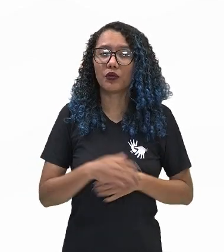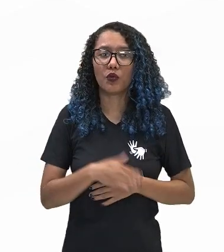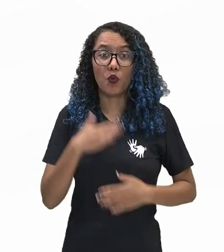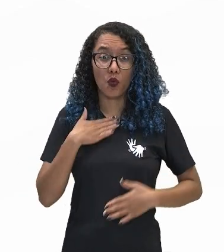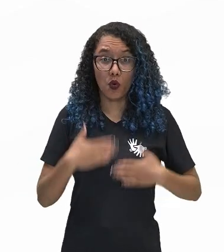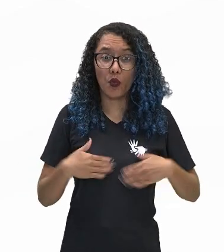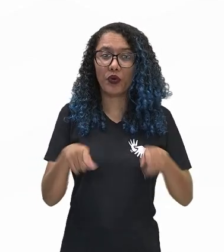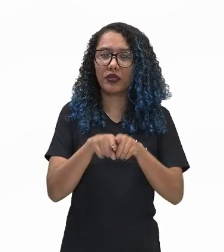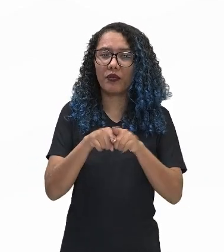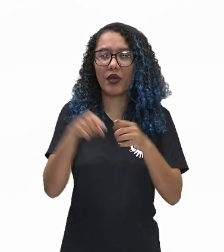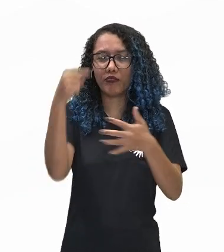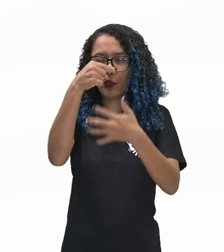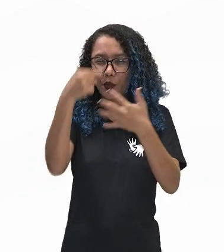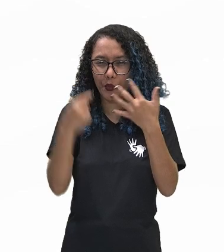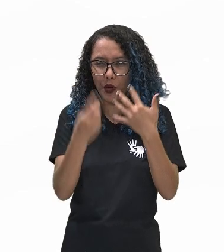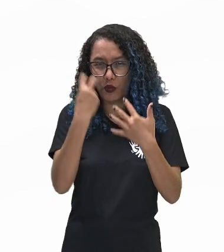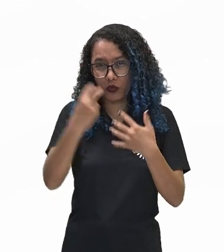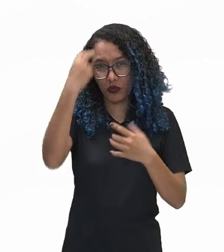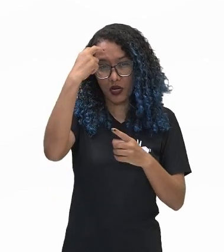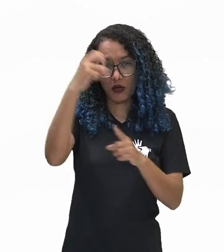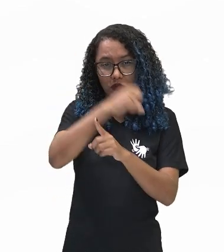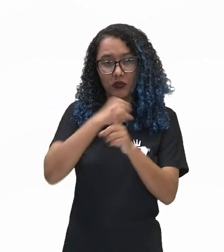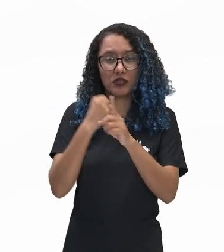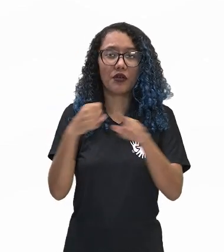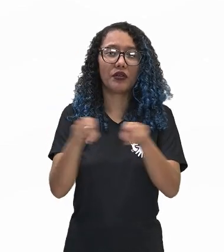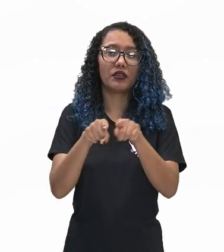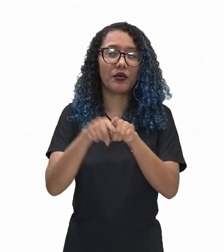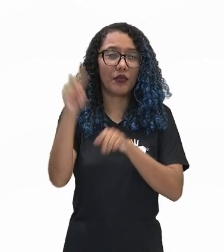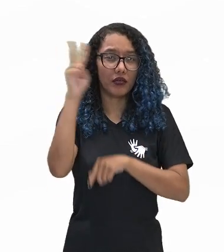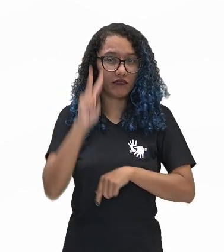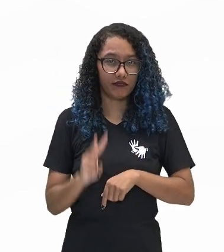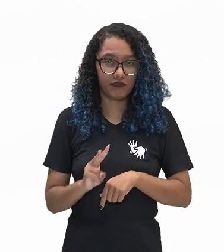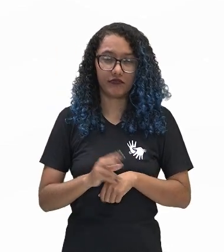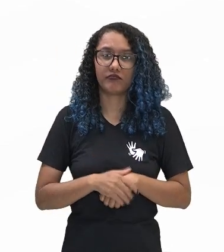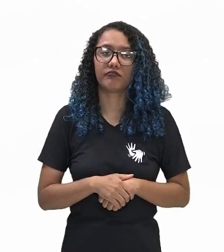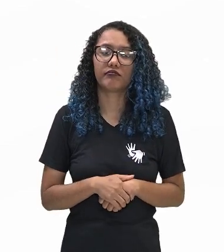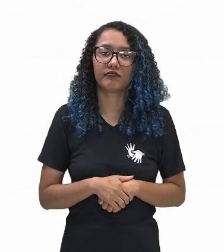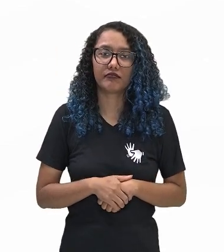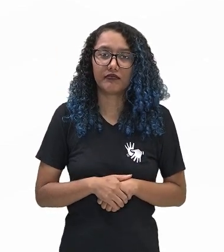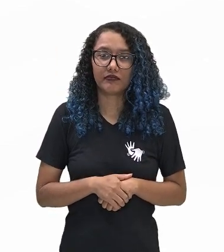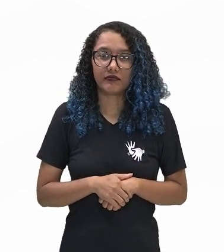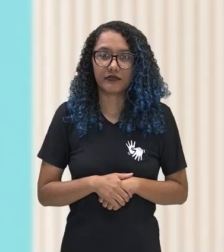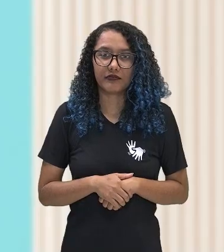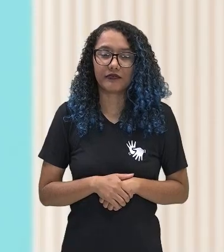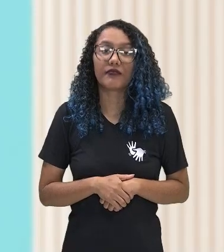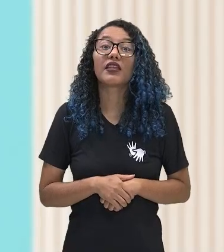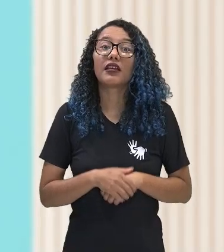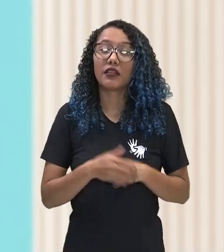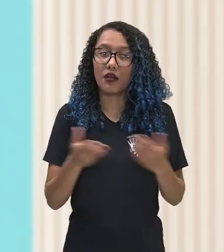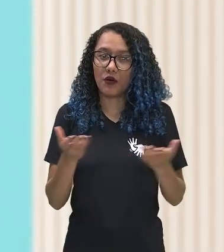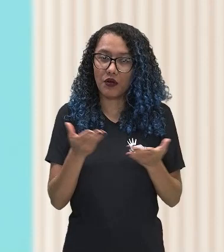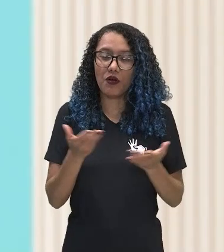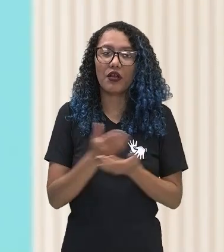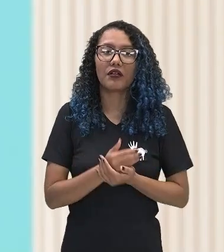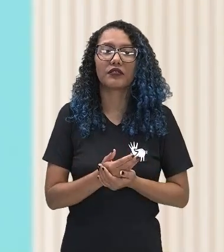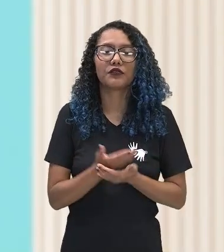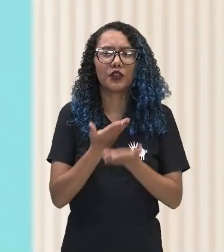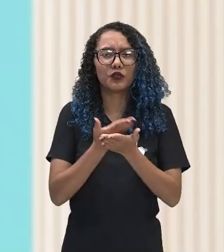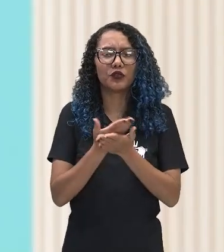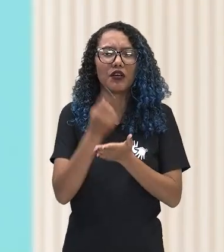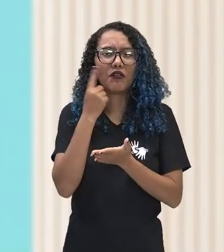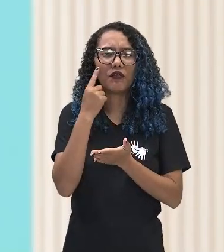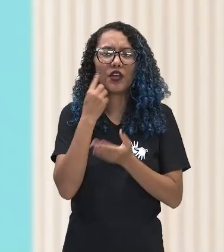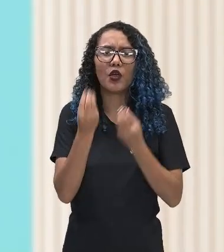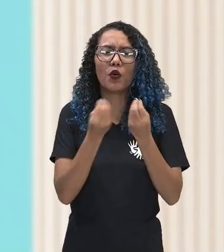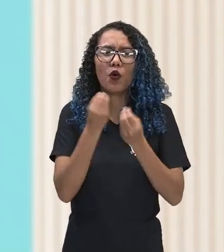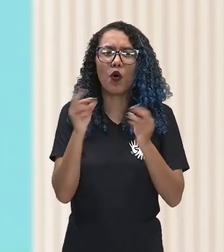o corpo e seu repertório cultural social e histórico Então vamos lá gente vamos ver aí qual a